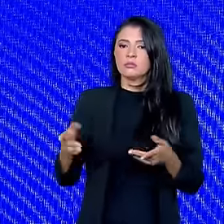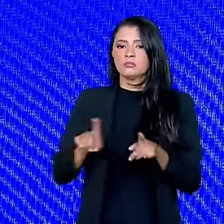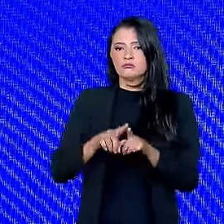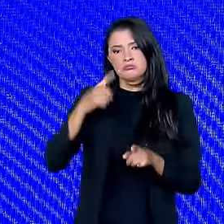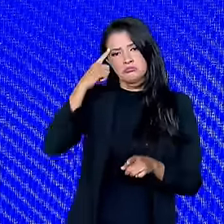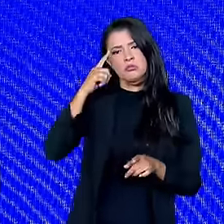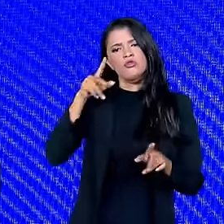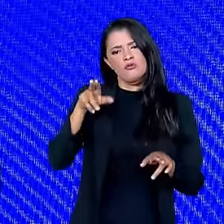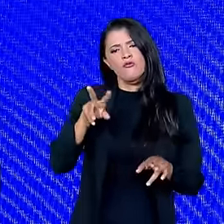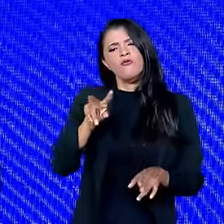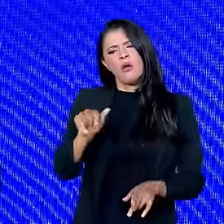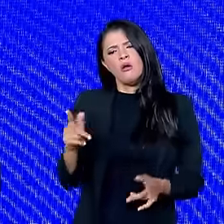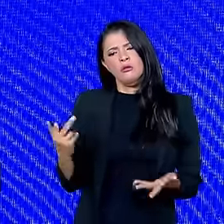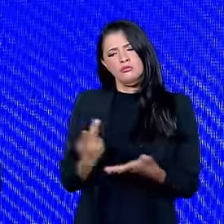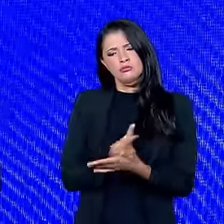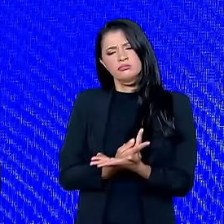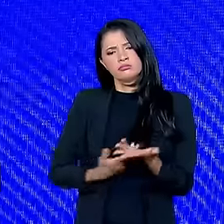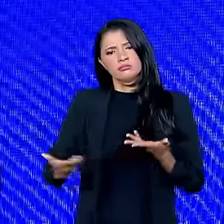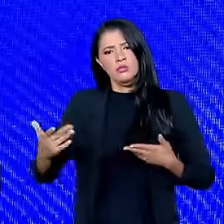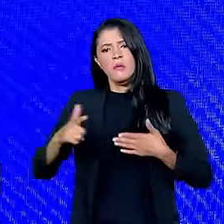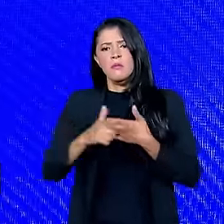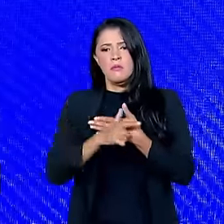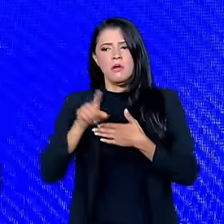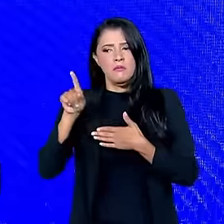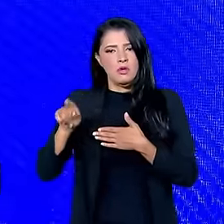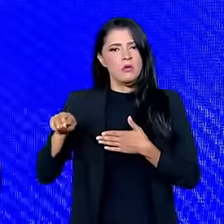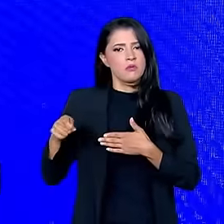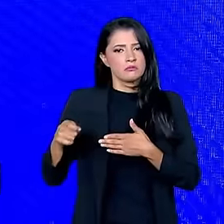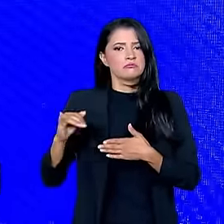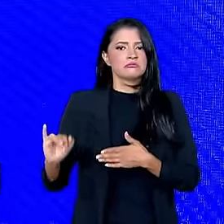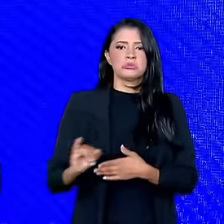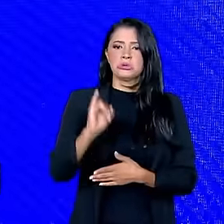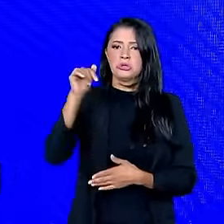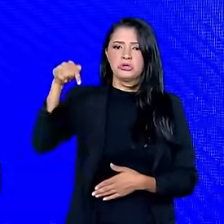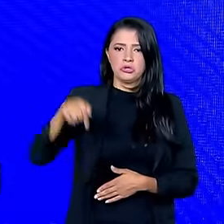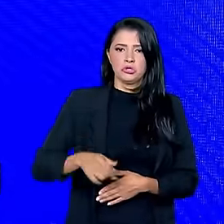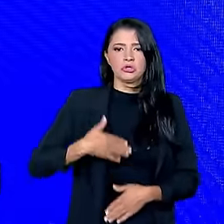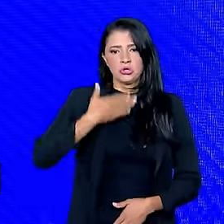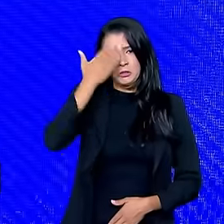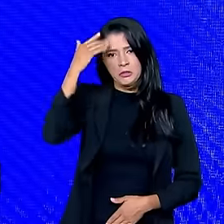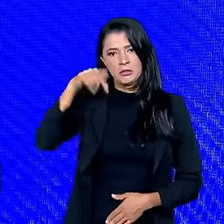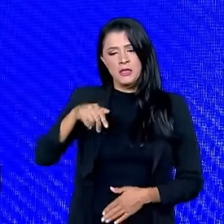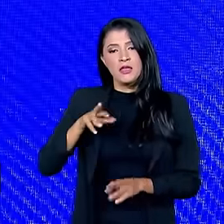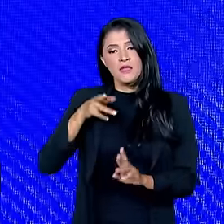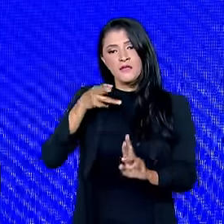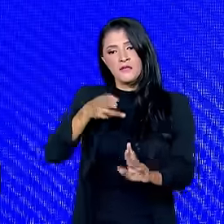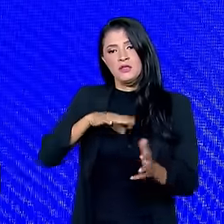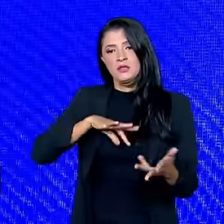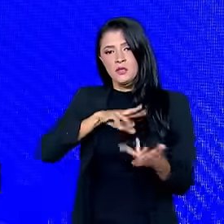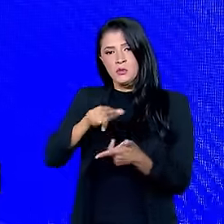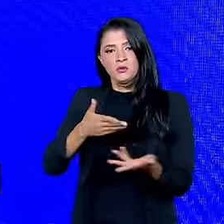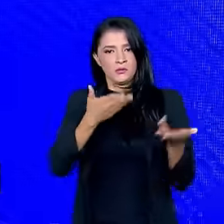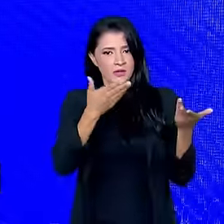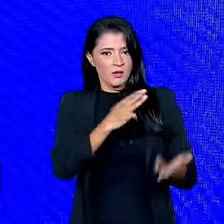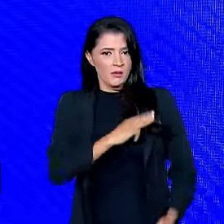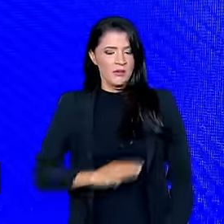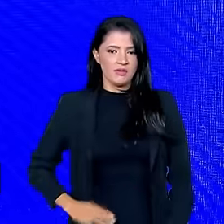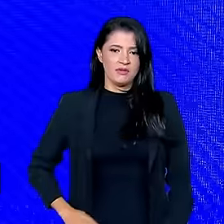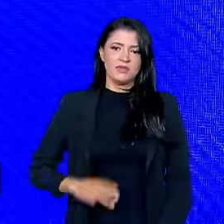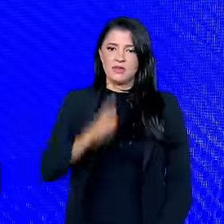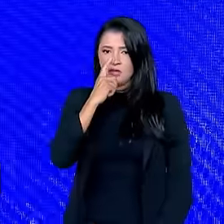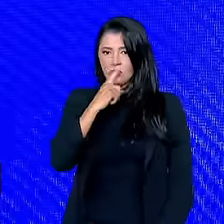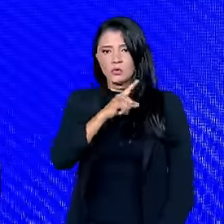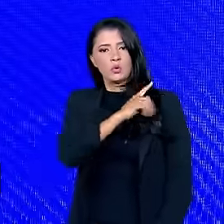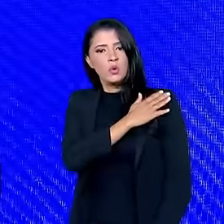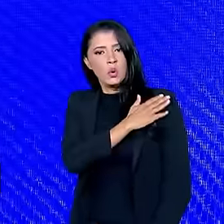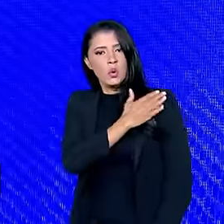acontecer com esse país, que tem um papel importante aqui no Oriente Médio e é uma referência no mundo. Então, ministro Rui Costa, o senhor daqui a pouco